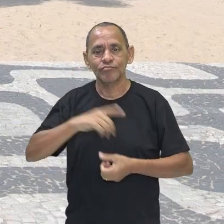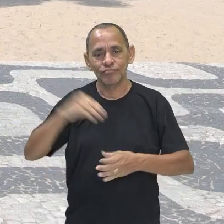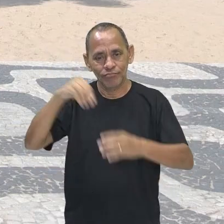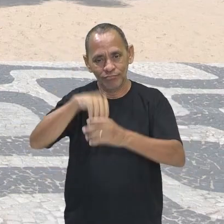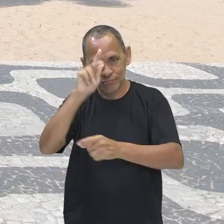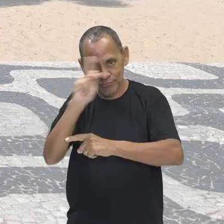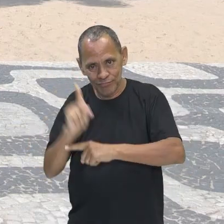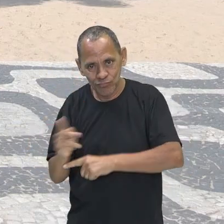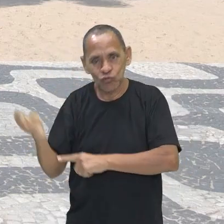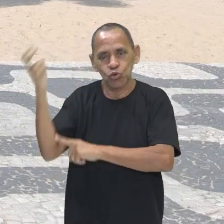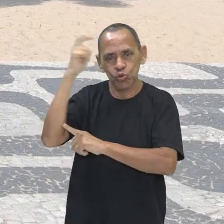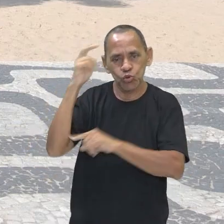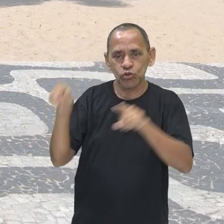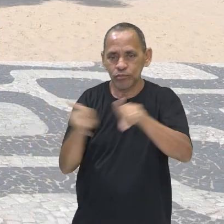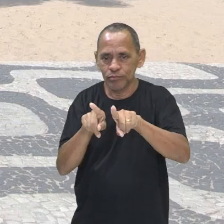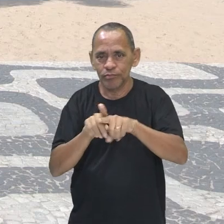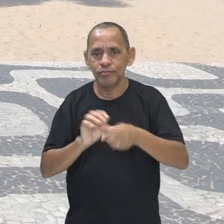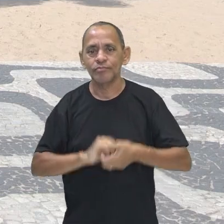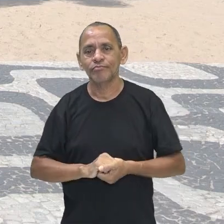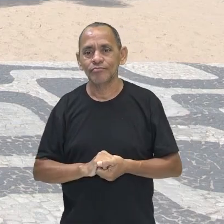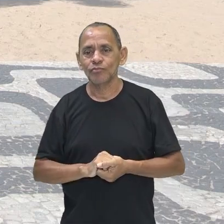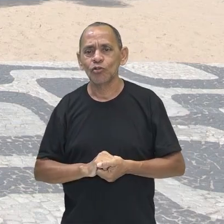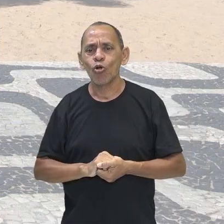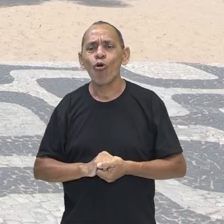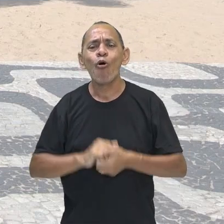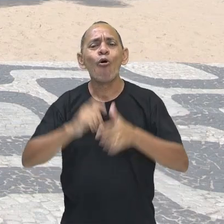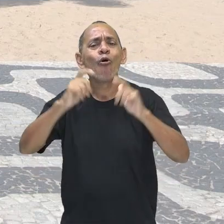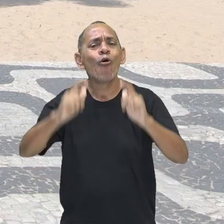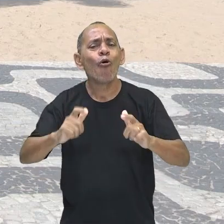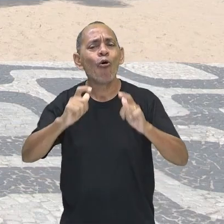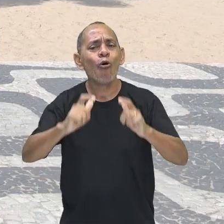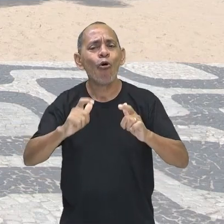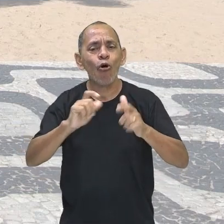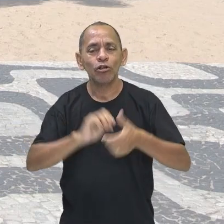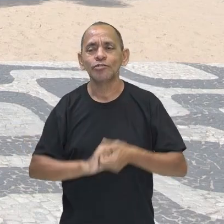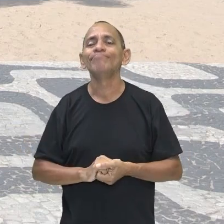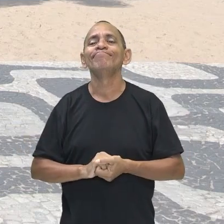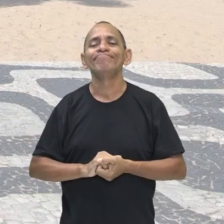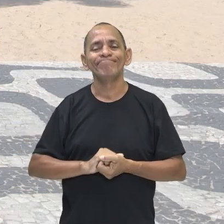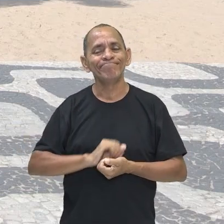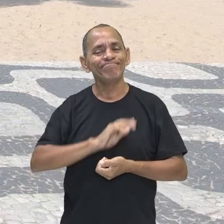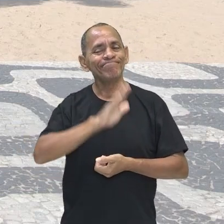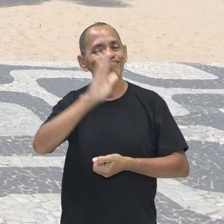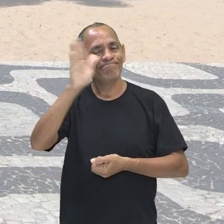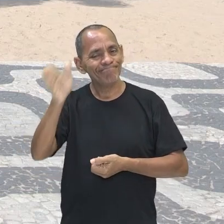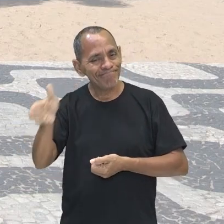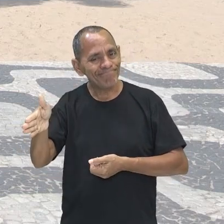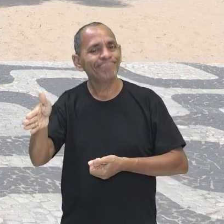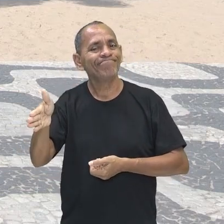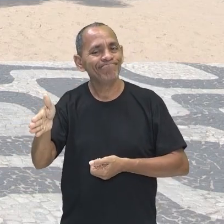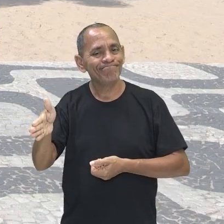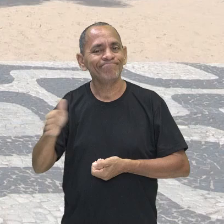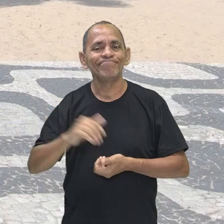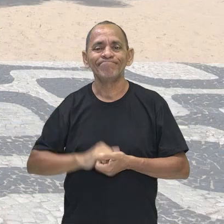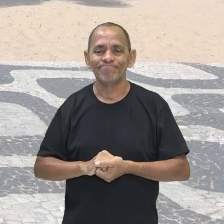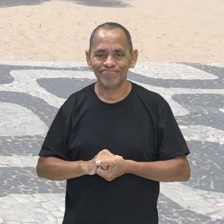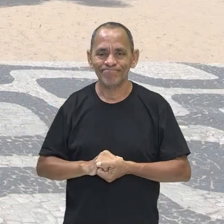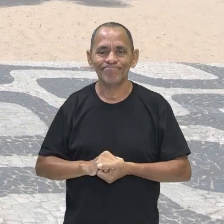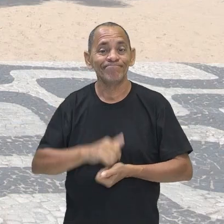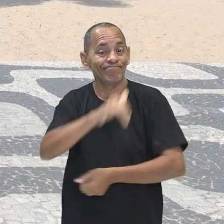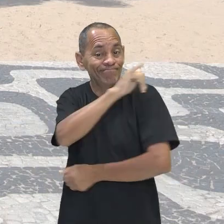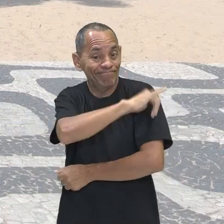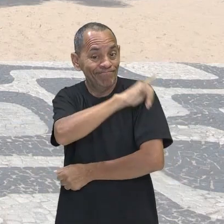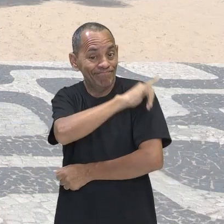Aonde será que eu estou? Né? Viajamos até o Rio de Janeiro, estamos na praia de Copacabana, aonde